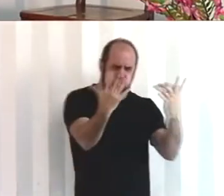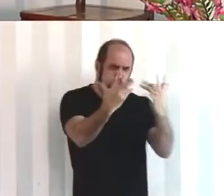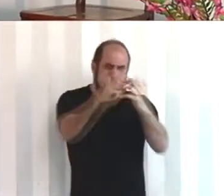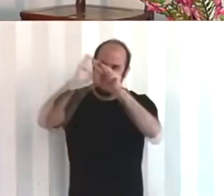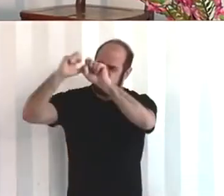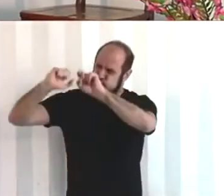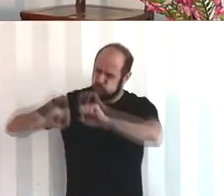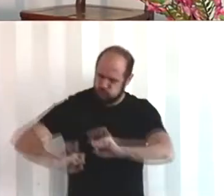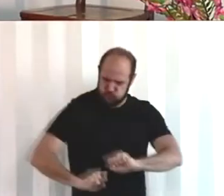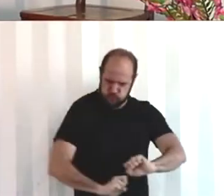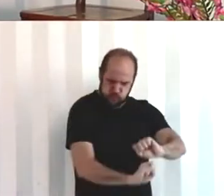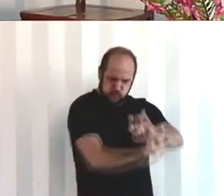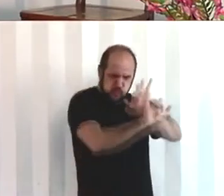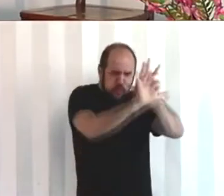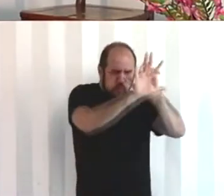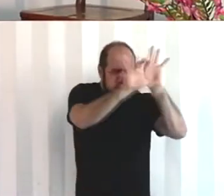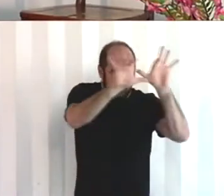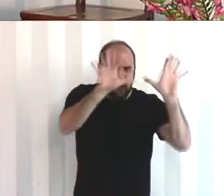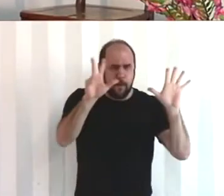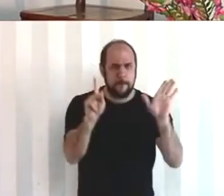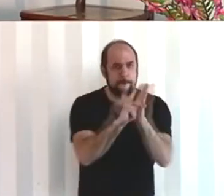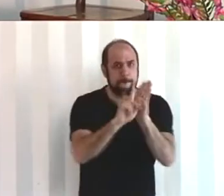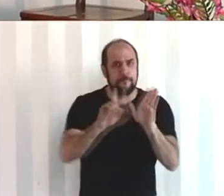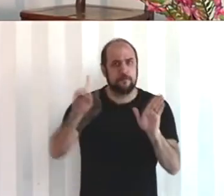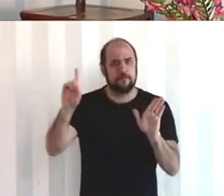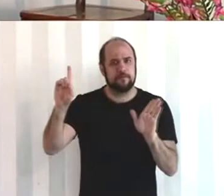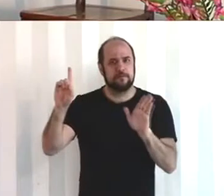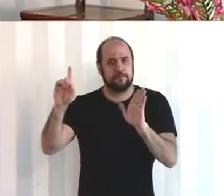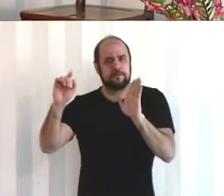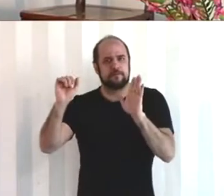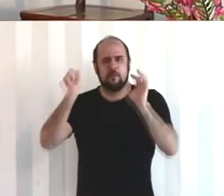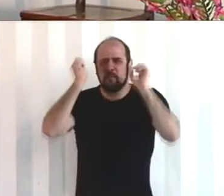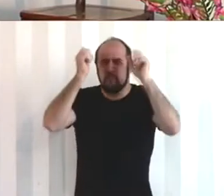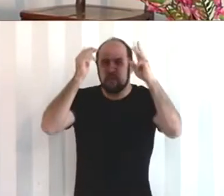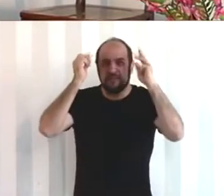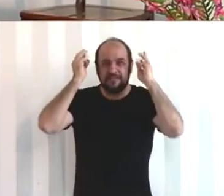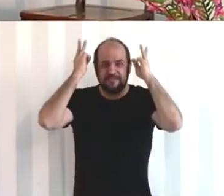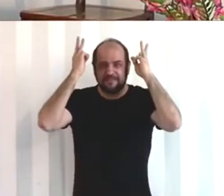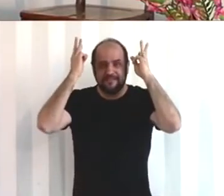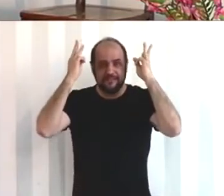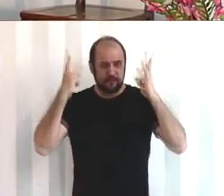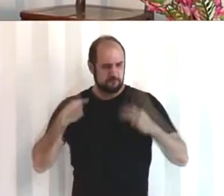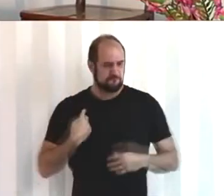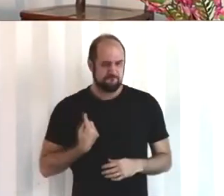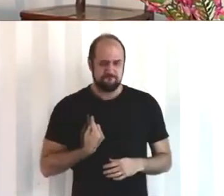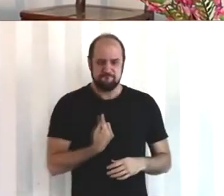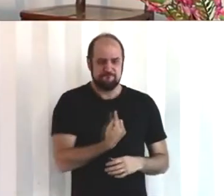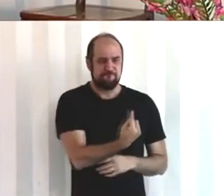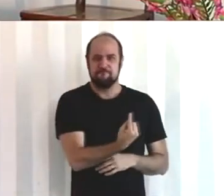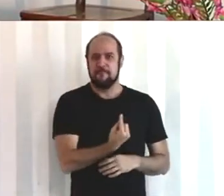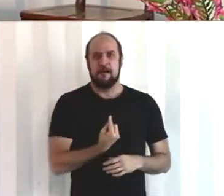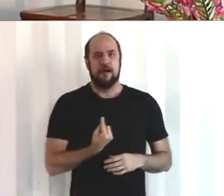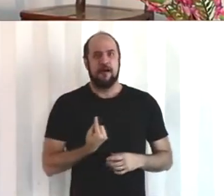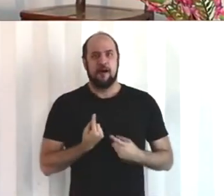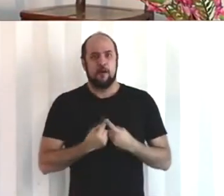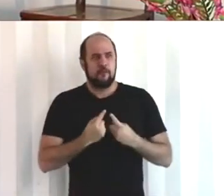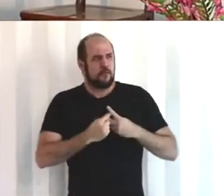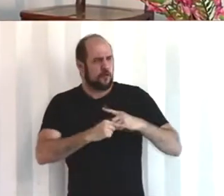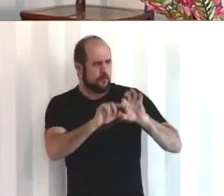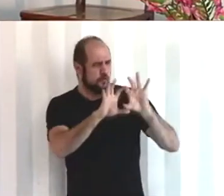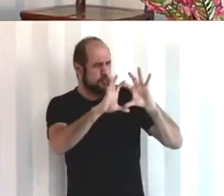encheu o tabernáculo. Moisés não podia entrar na tenda da congregação, porque a